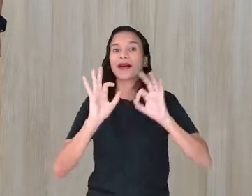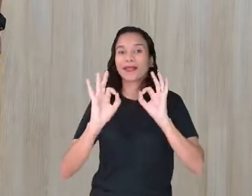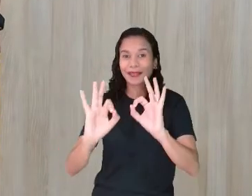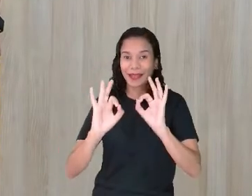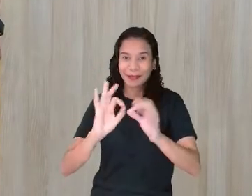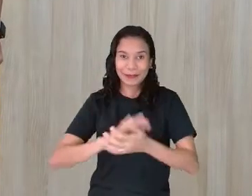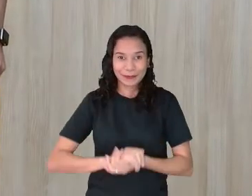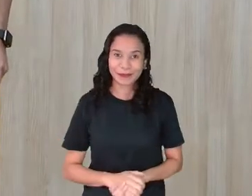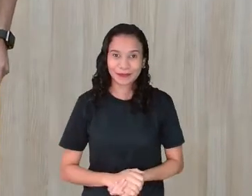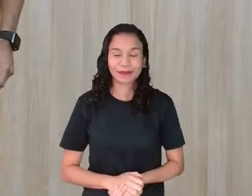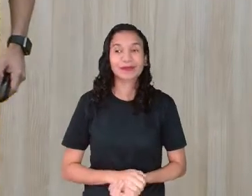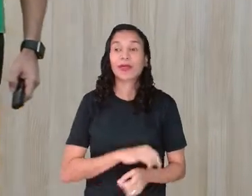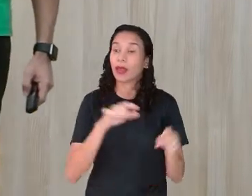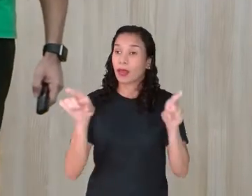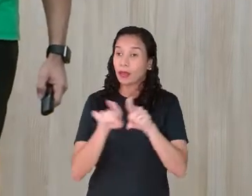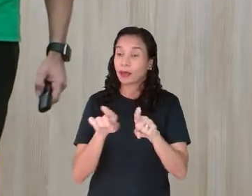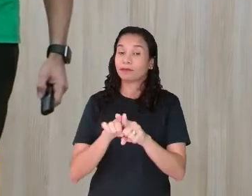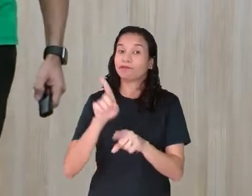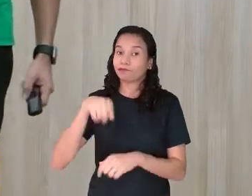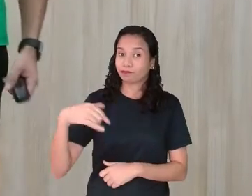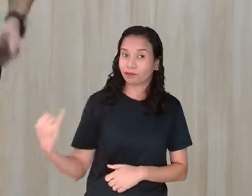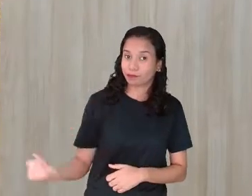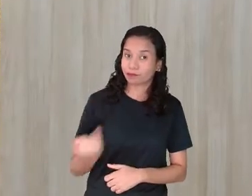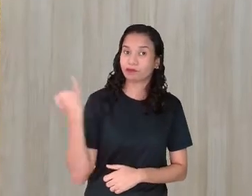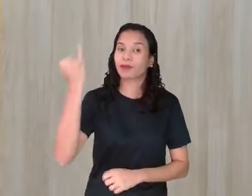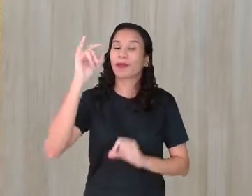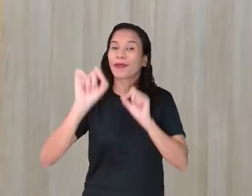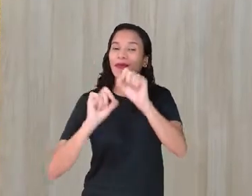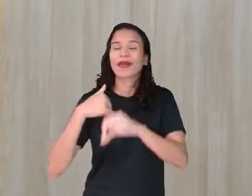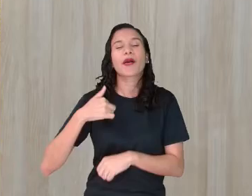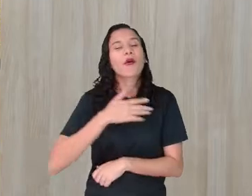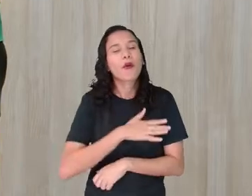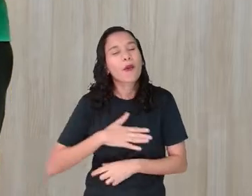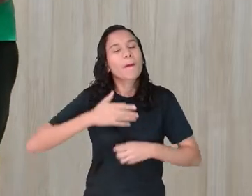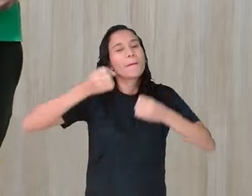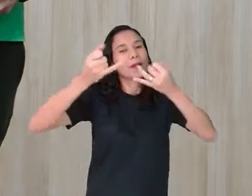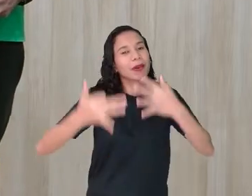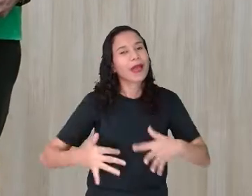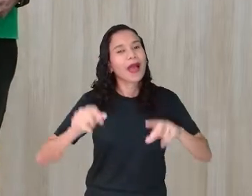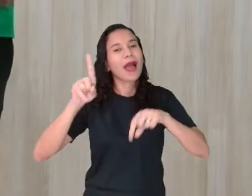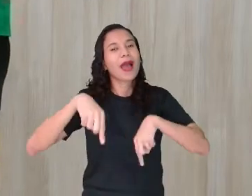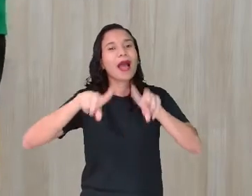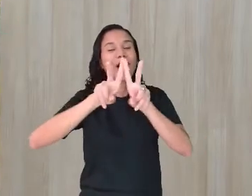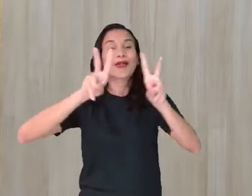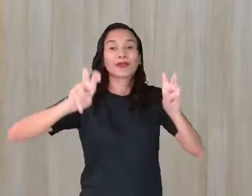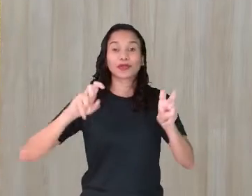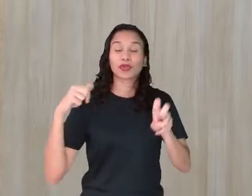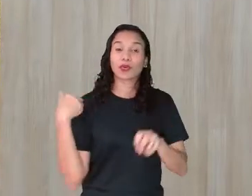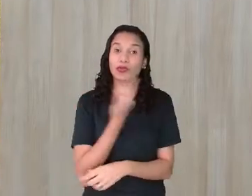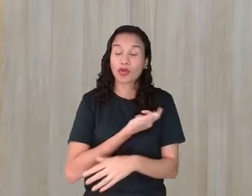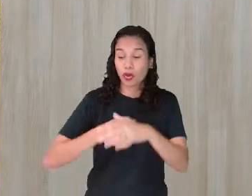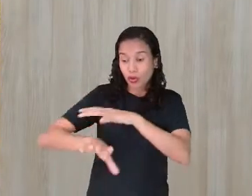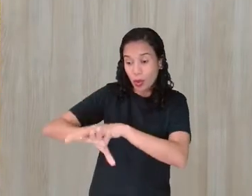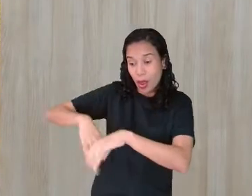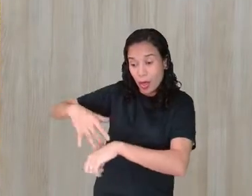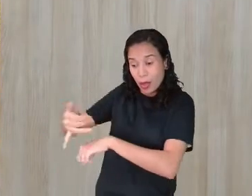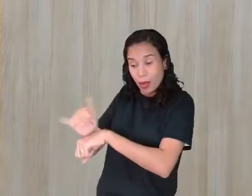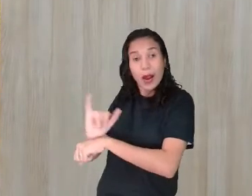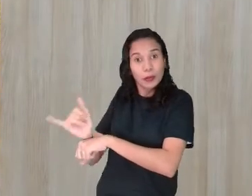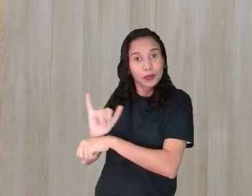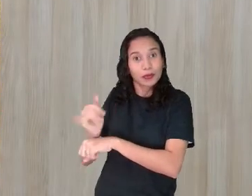certo? Outro ponto aí bastante importante que eu gosto de falar é em relação ao nosso canal no